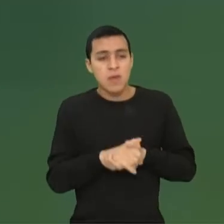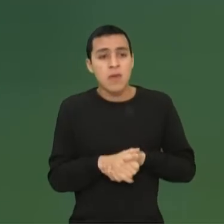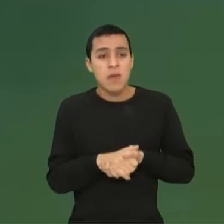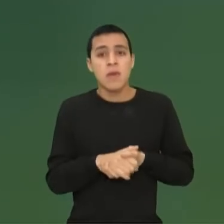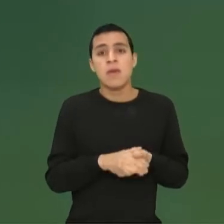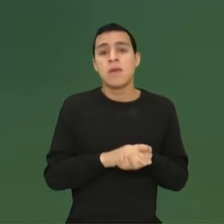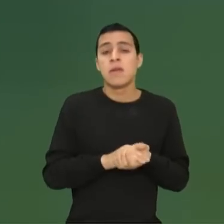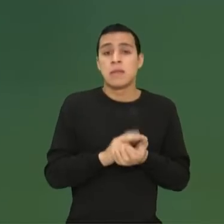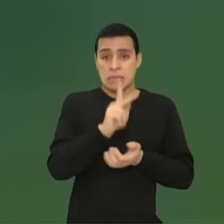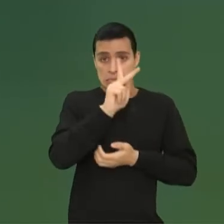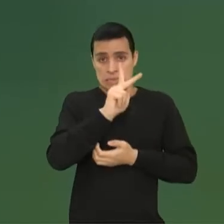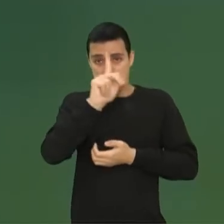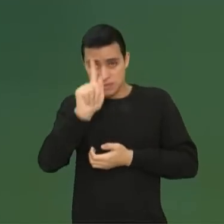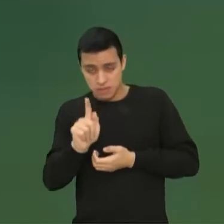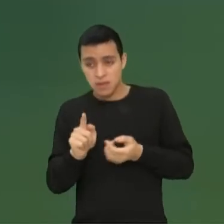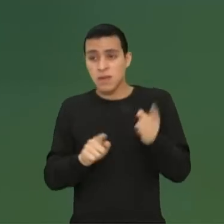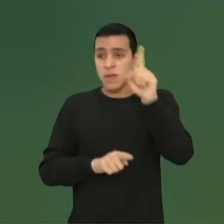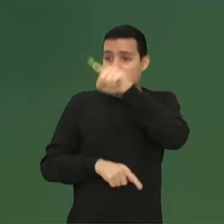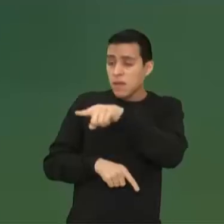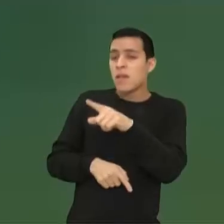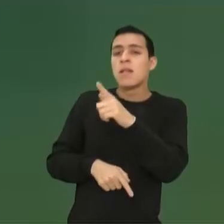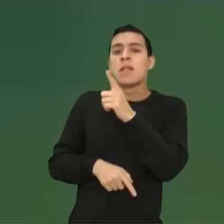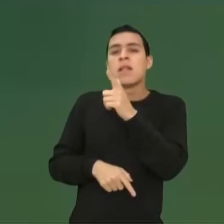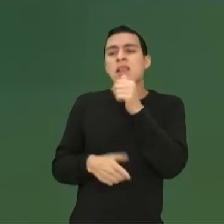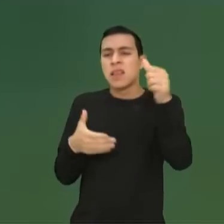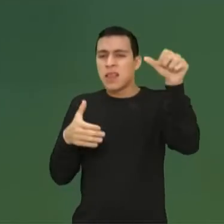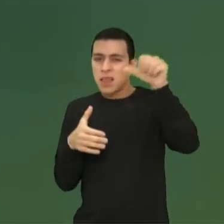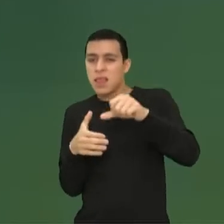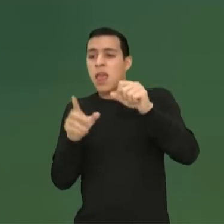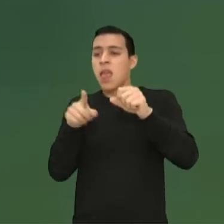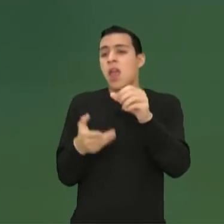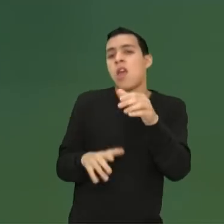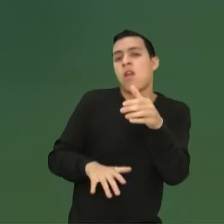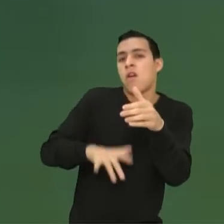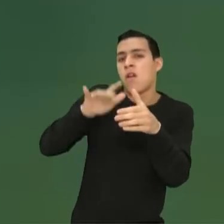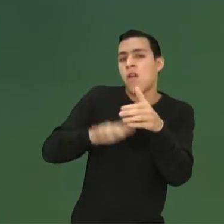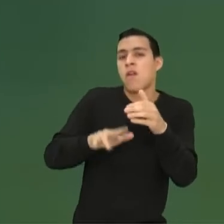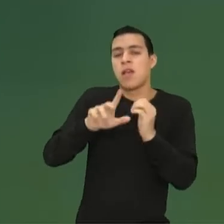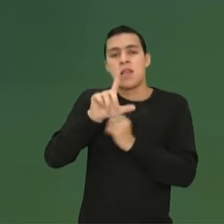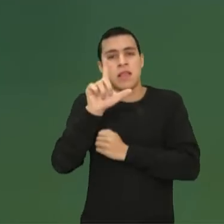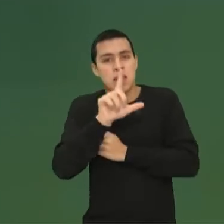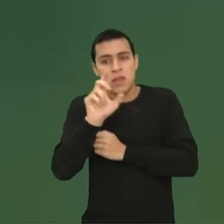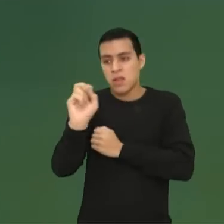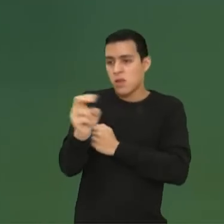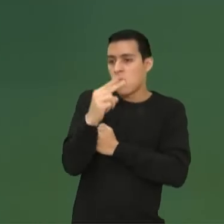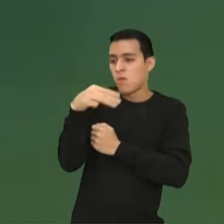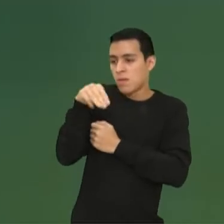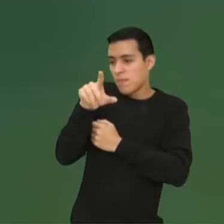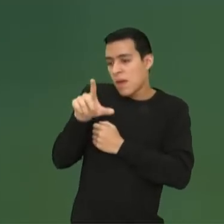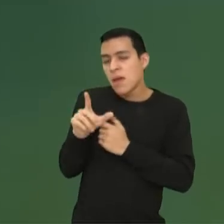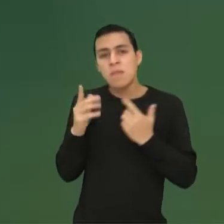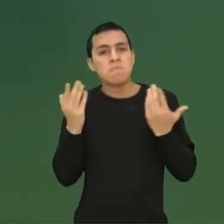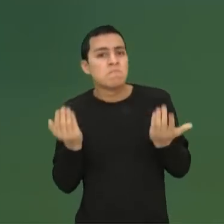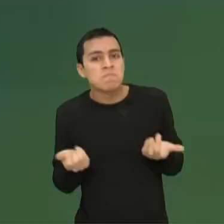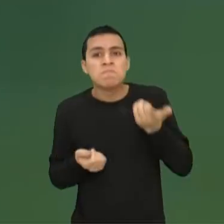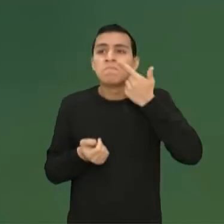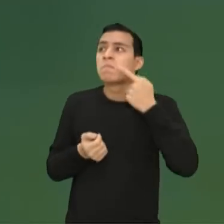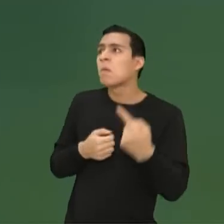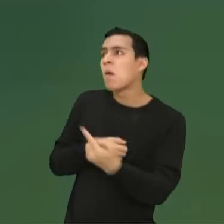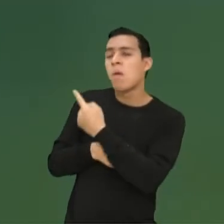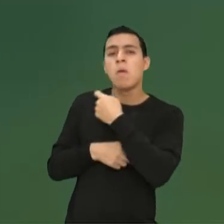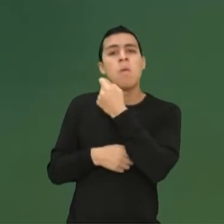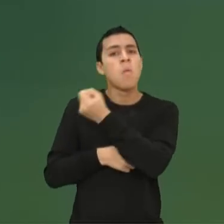os materiais, produtos líquidos, pelo volume, litro ou ml. Olha